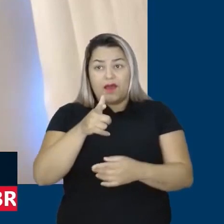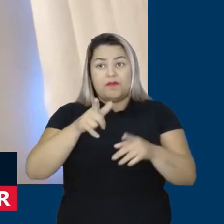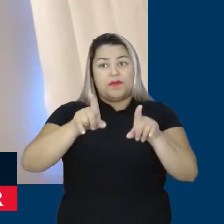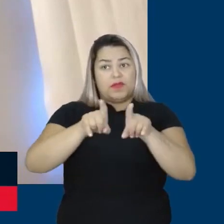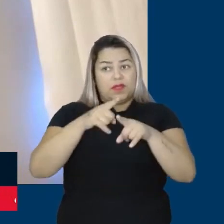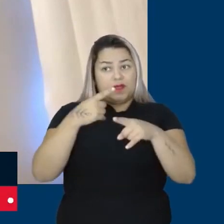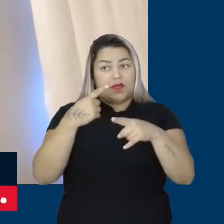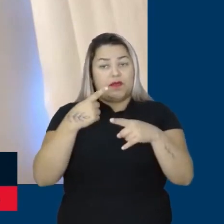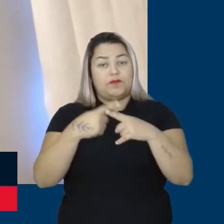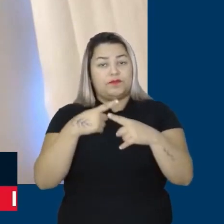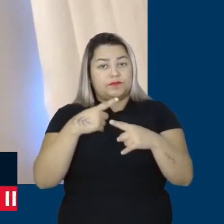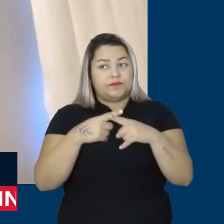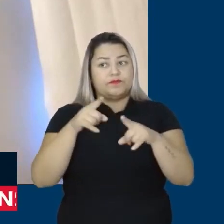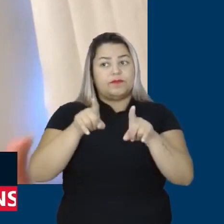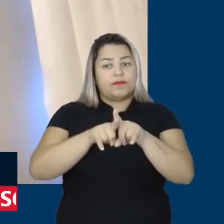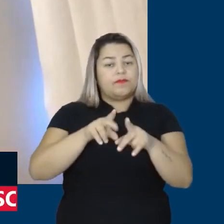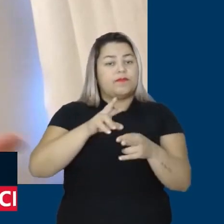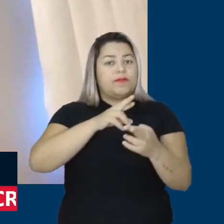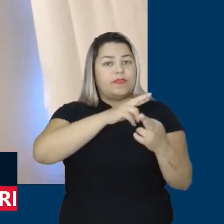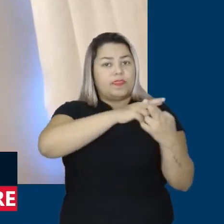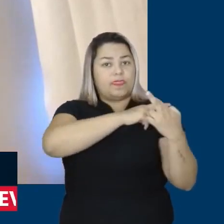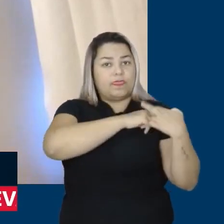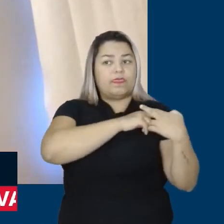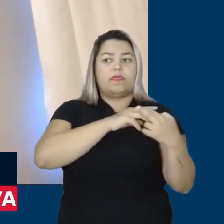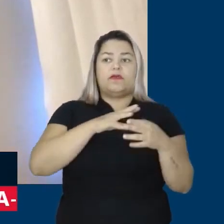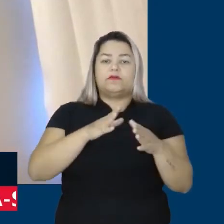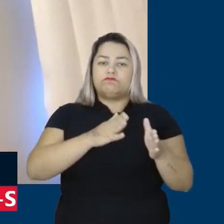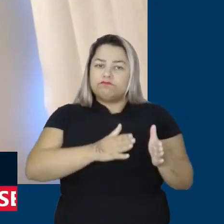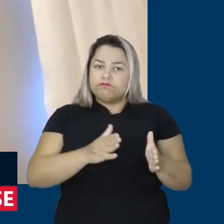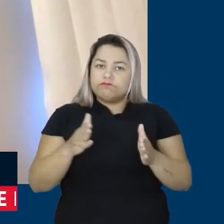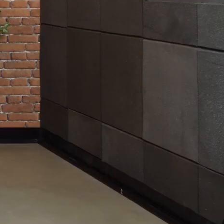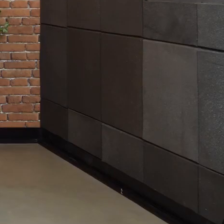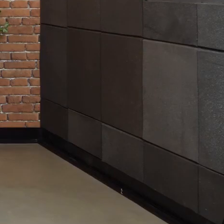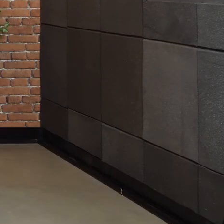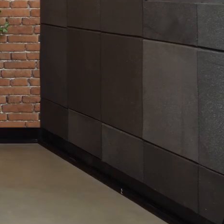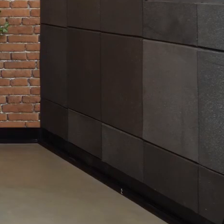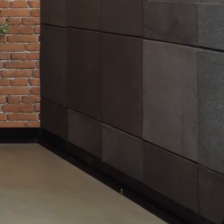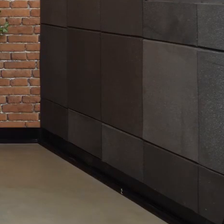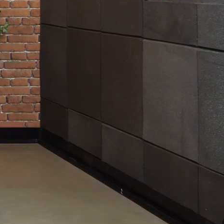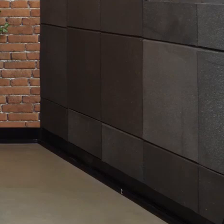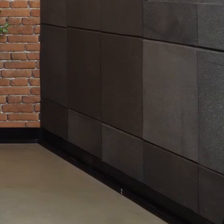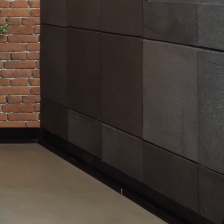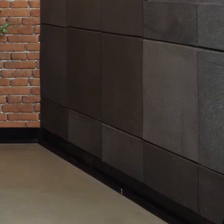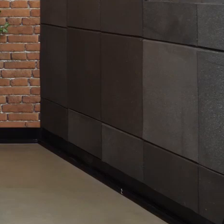também passa pela responsabilidade do governo essa escuta, esse processo de participação.